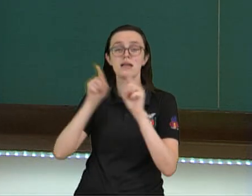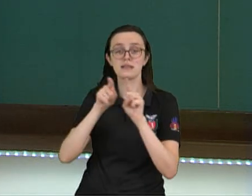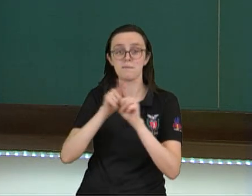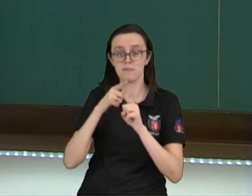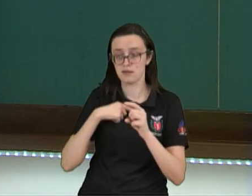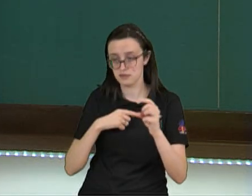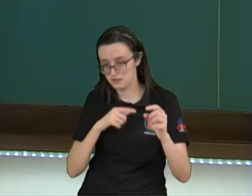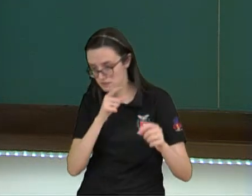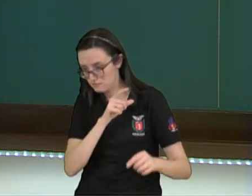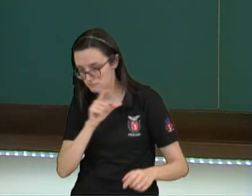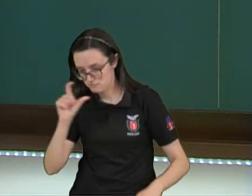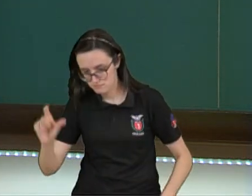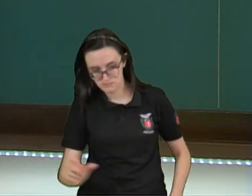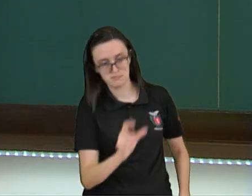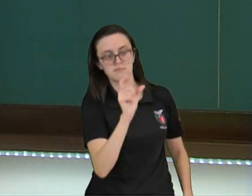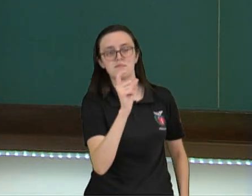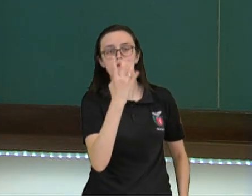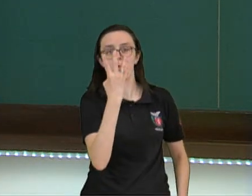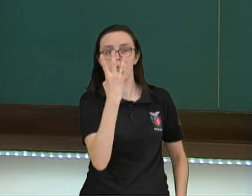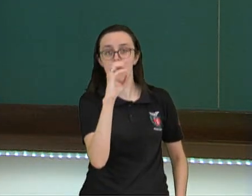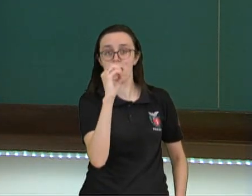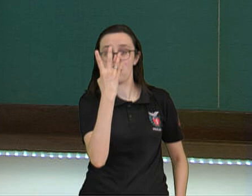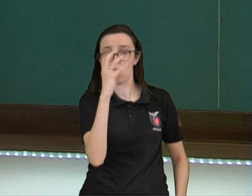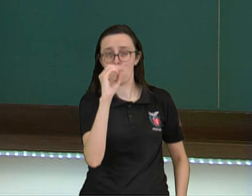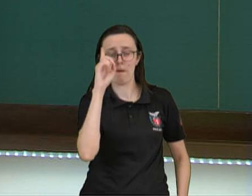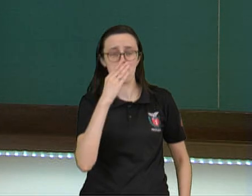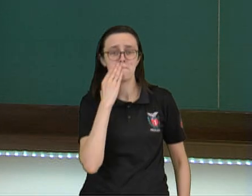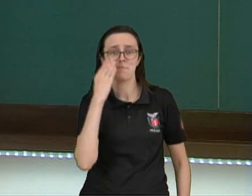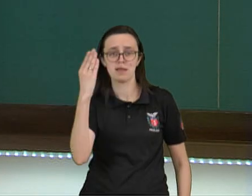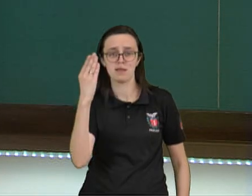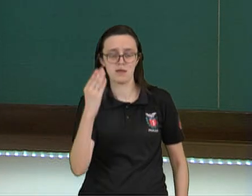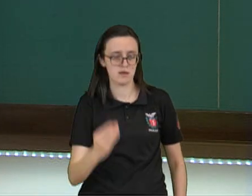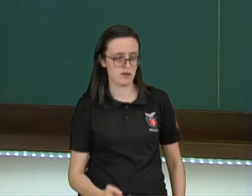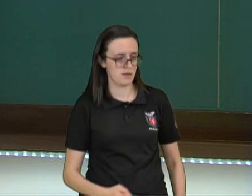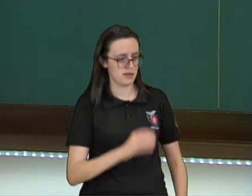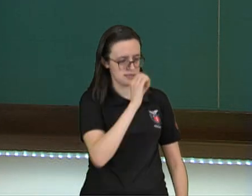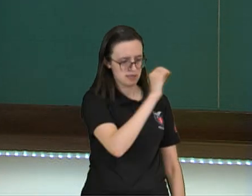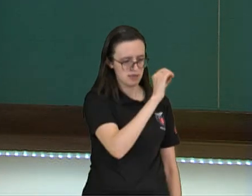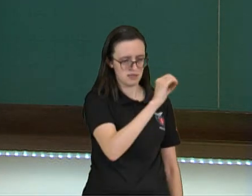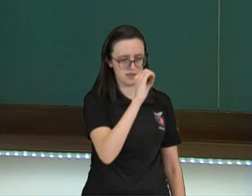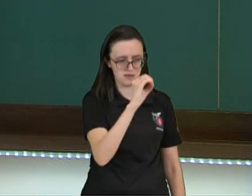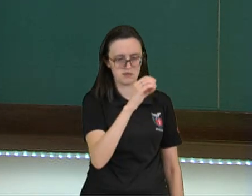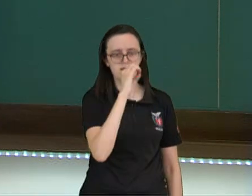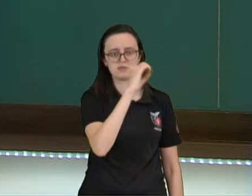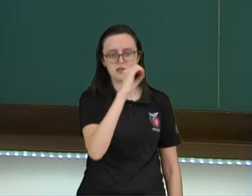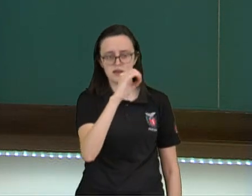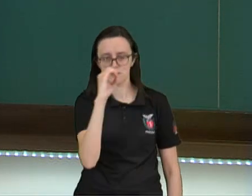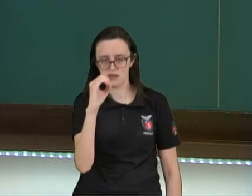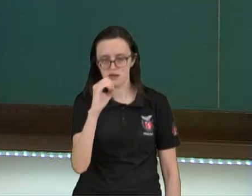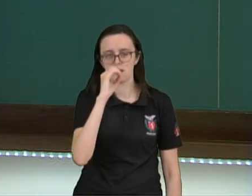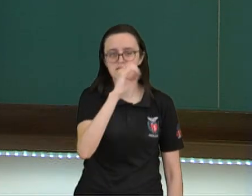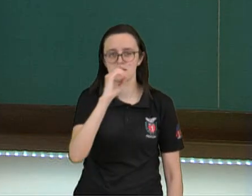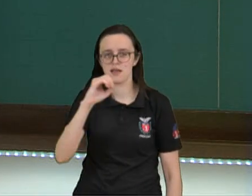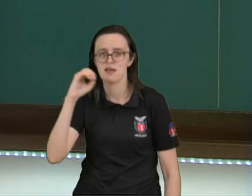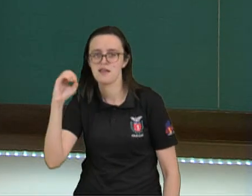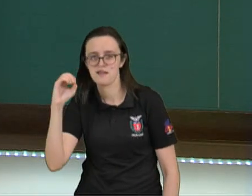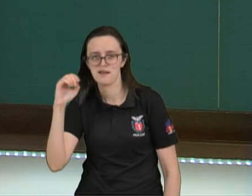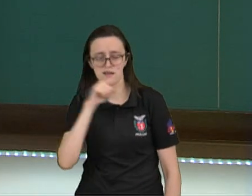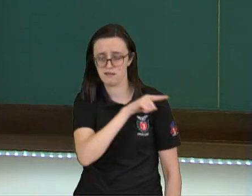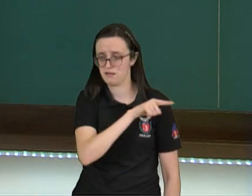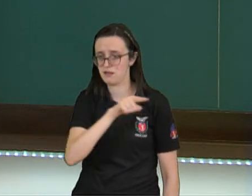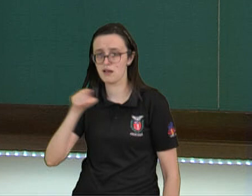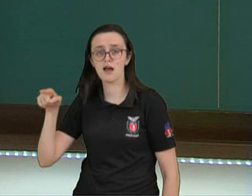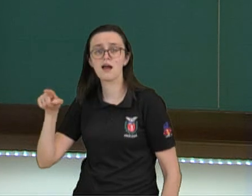bilhão. Então, eu tenho 3 grupinhos de zeros. 3, 6, 9. Então, por isso que